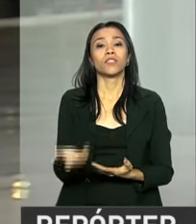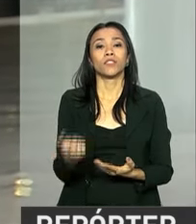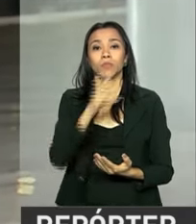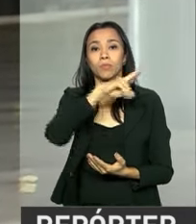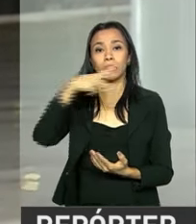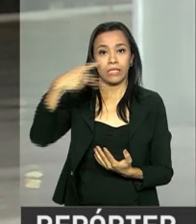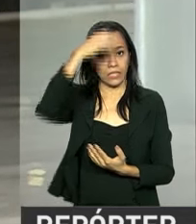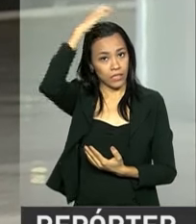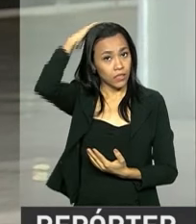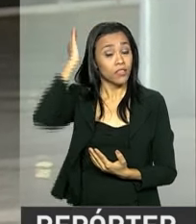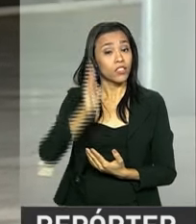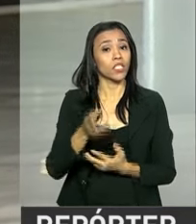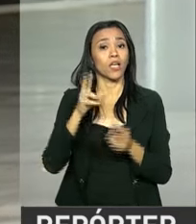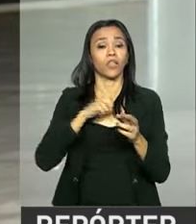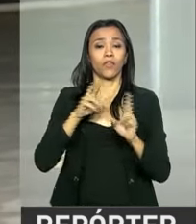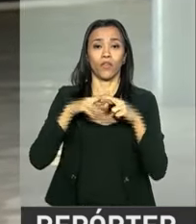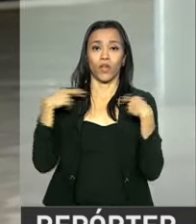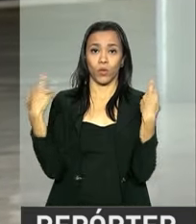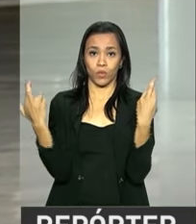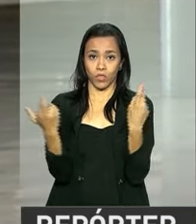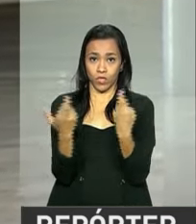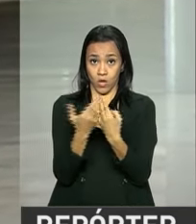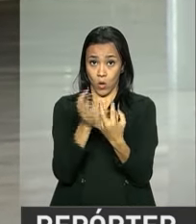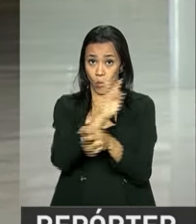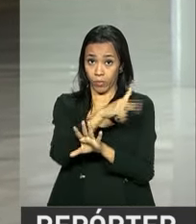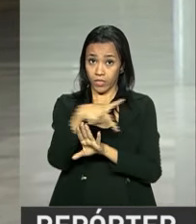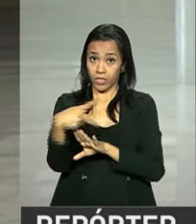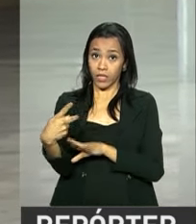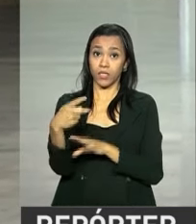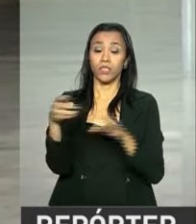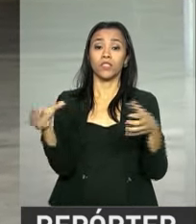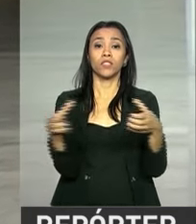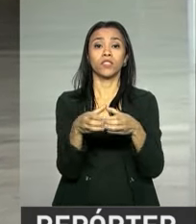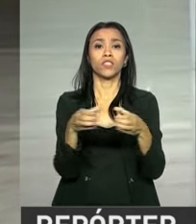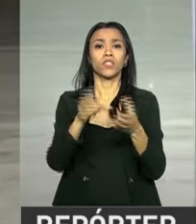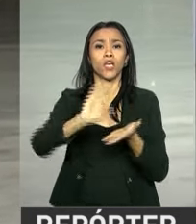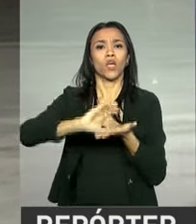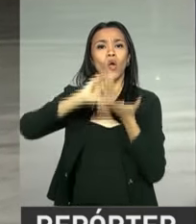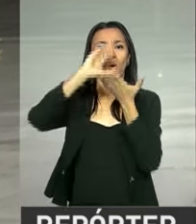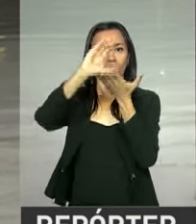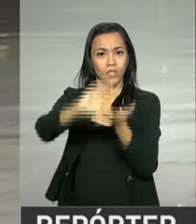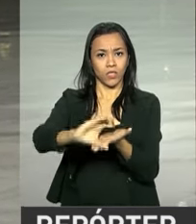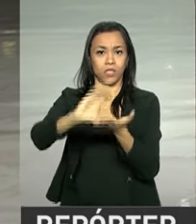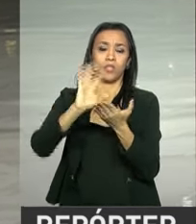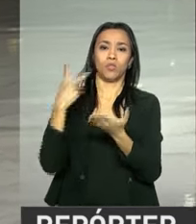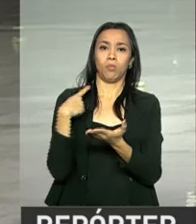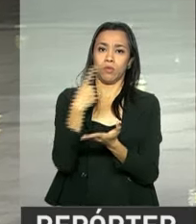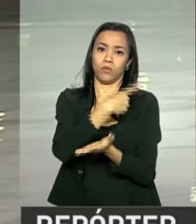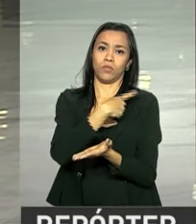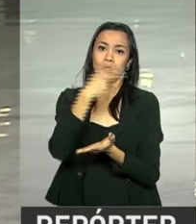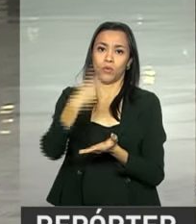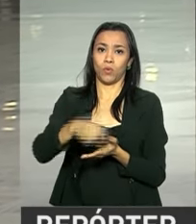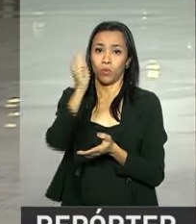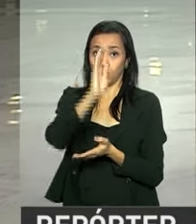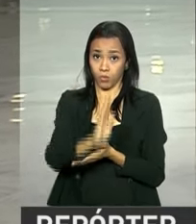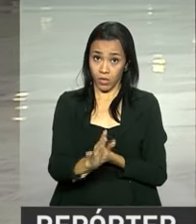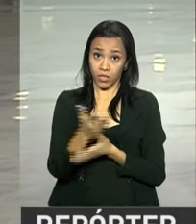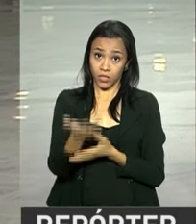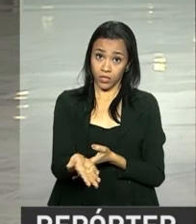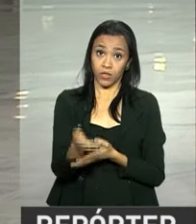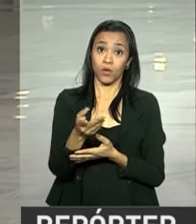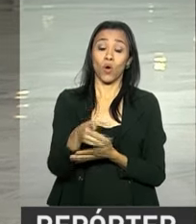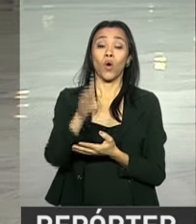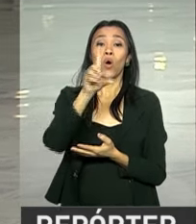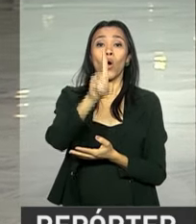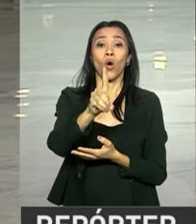reuniu com o presidente do da Confederação dos Conselhos de Pastores do Brasil, Robson Rodovalho, aqui